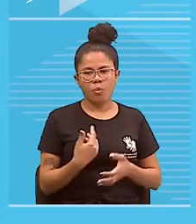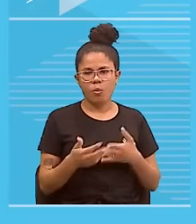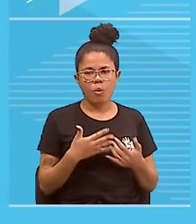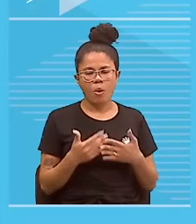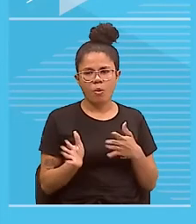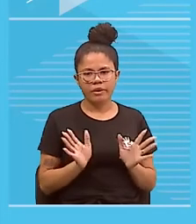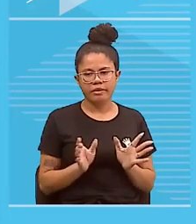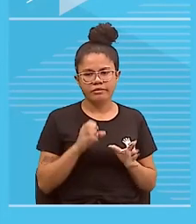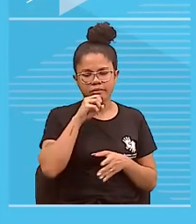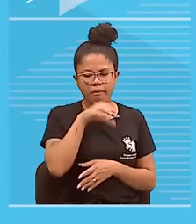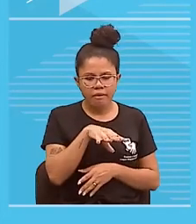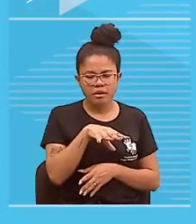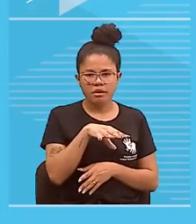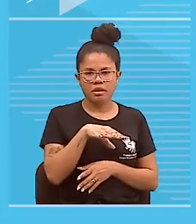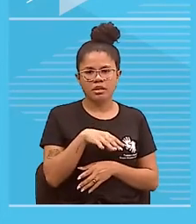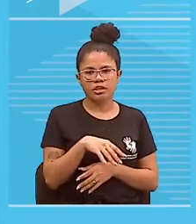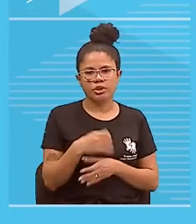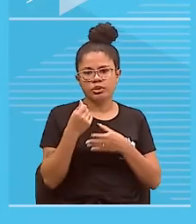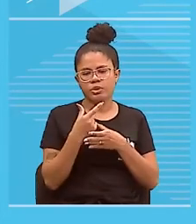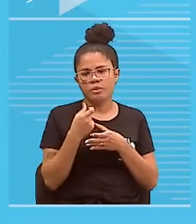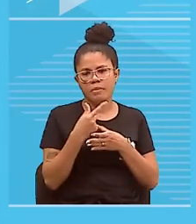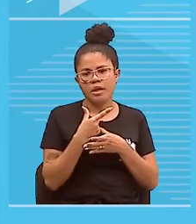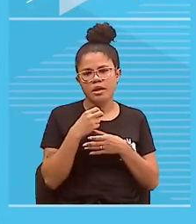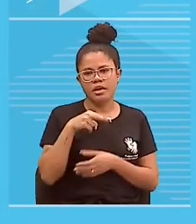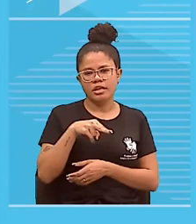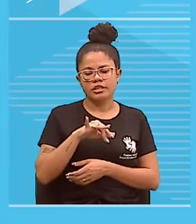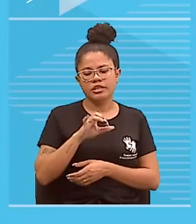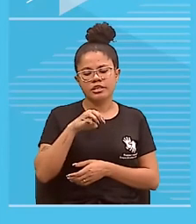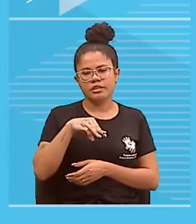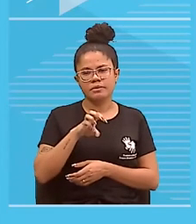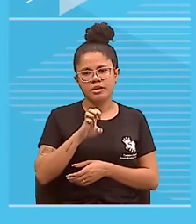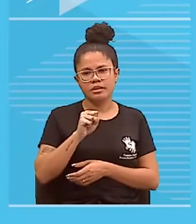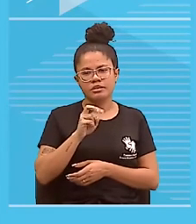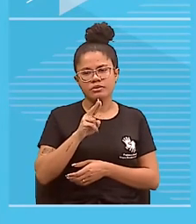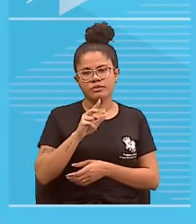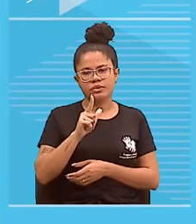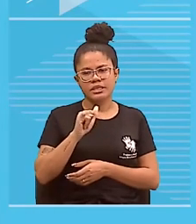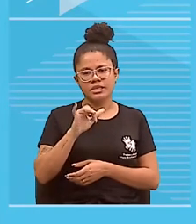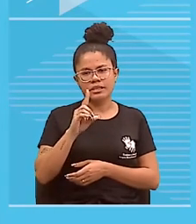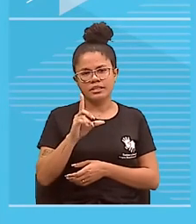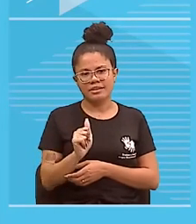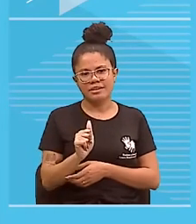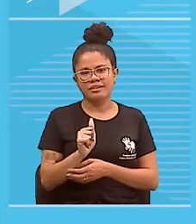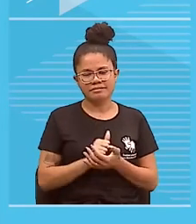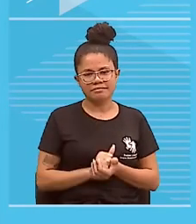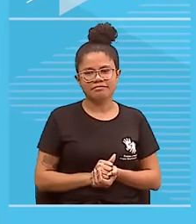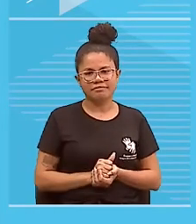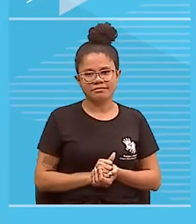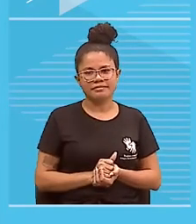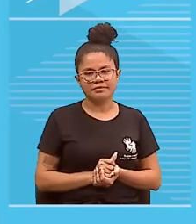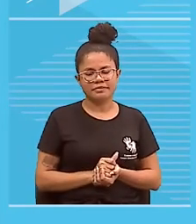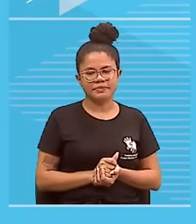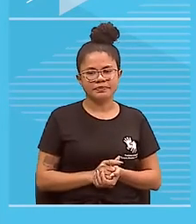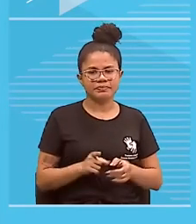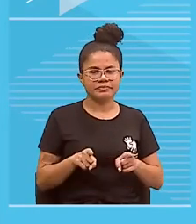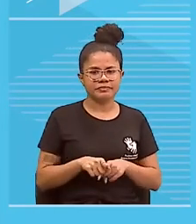pulando de uma torcida E ai vai tomar Nimesulida assim que o povo anda doido se automedicando né não